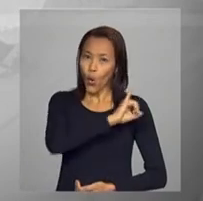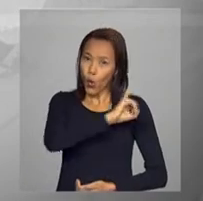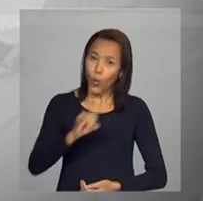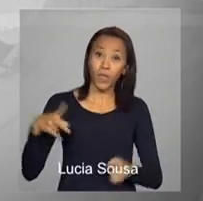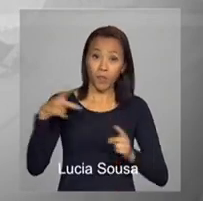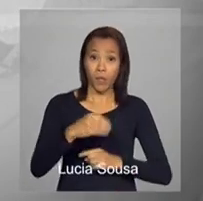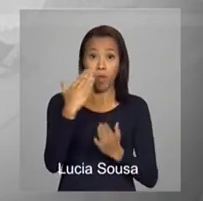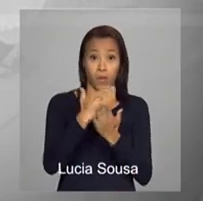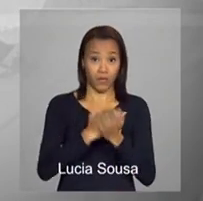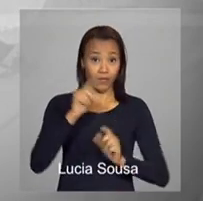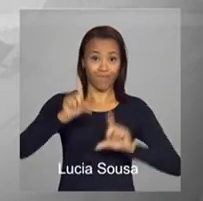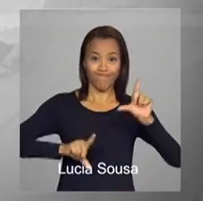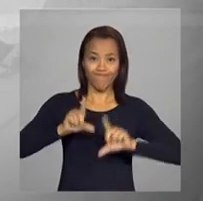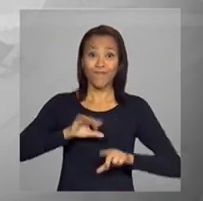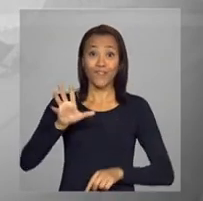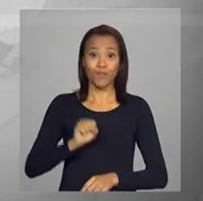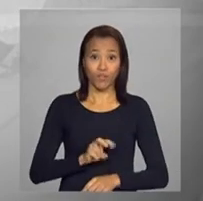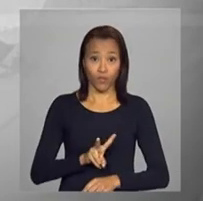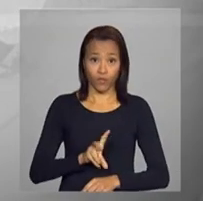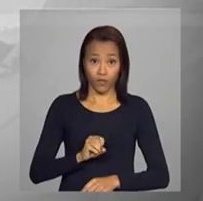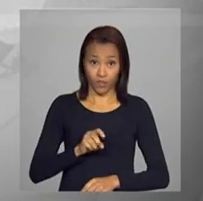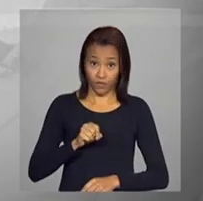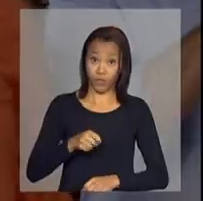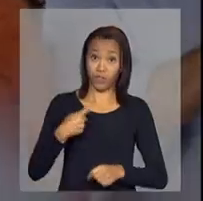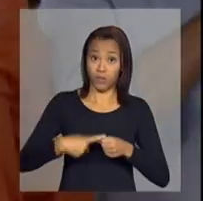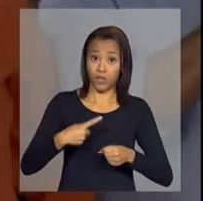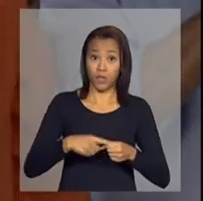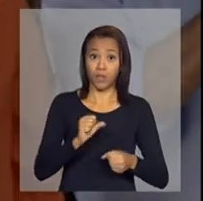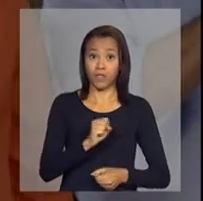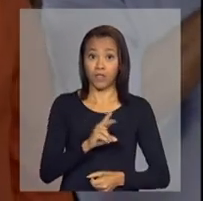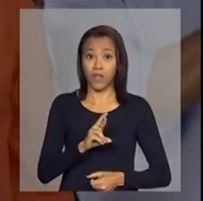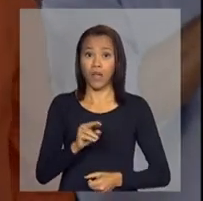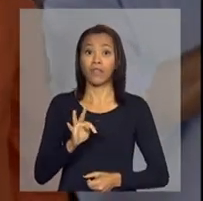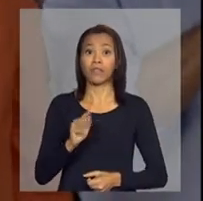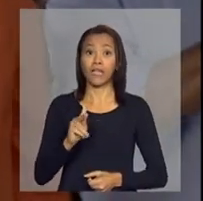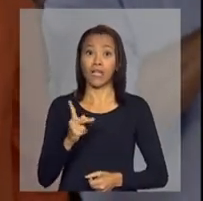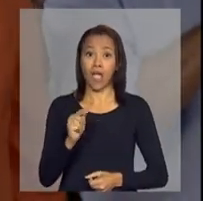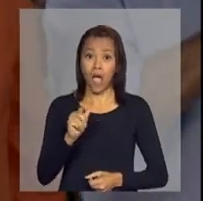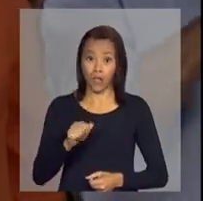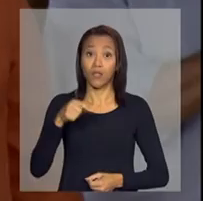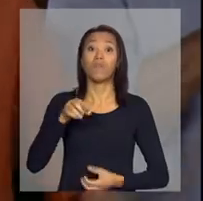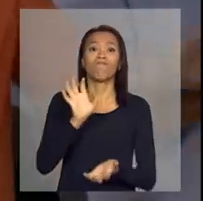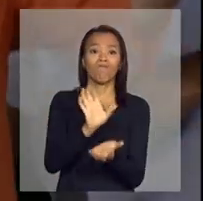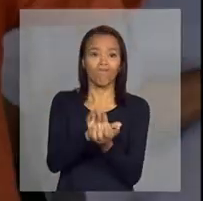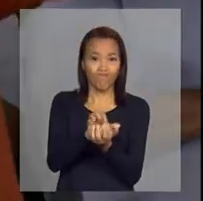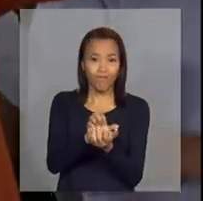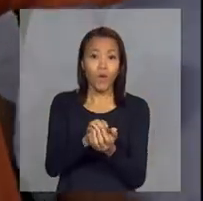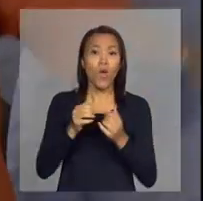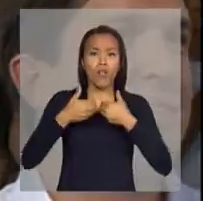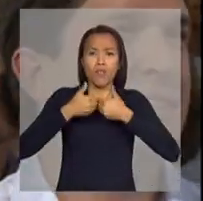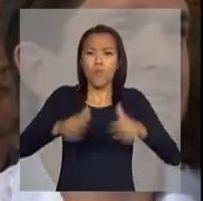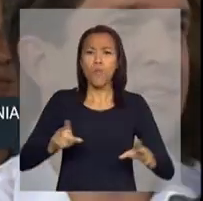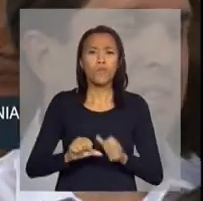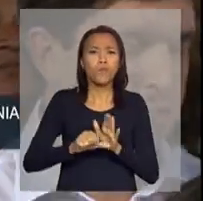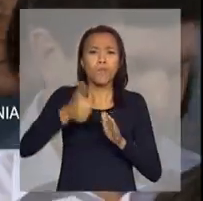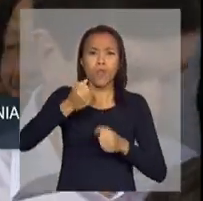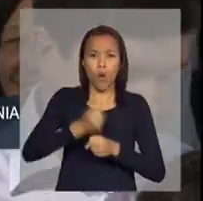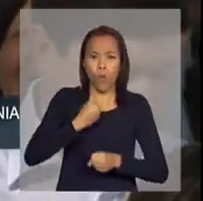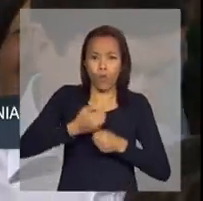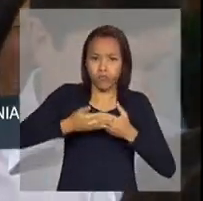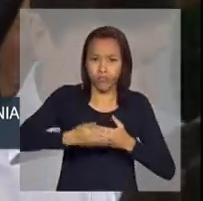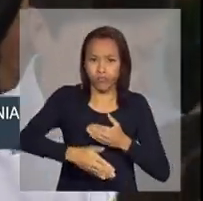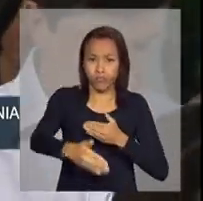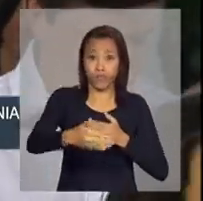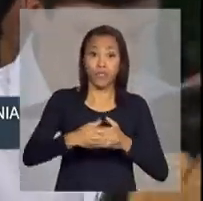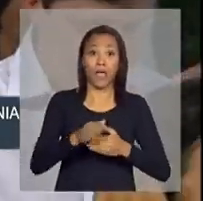Olá, interrompemos a programação para transmitir ao vivo de Serra Talhada, Pernambuco, a inauguração do primeiro trecho da